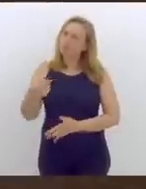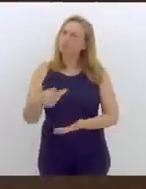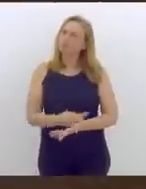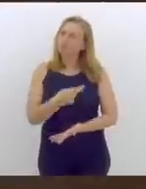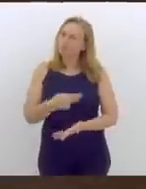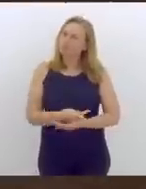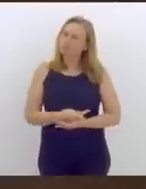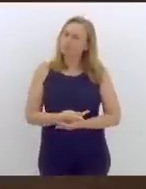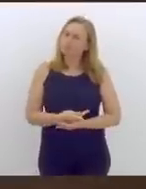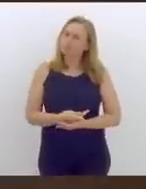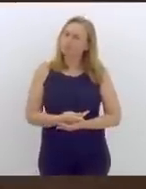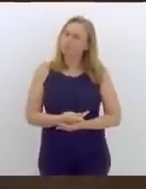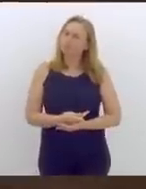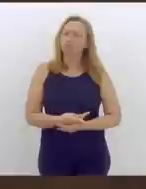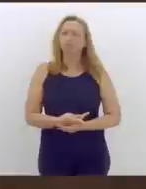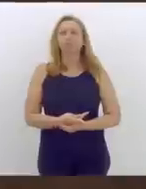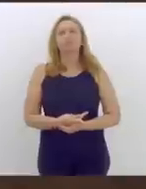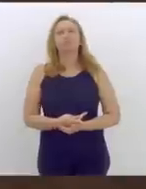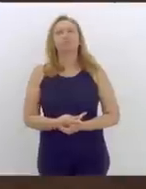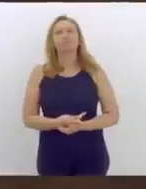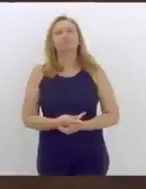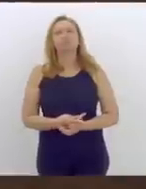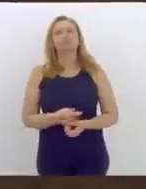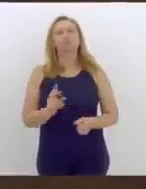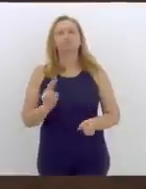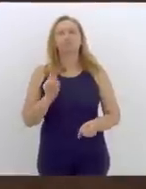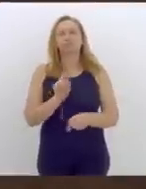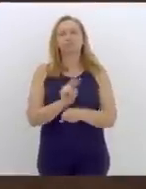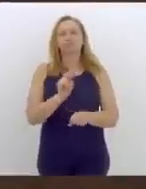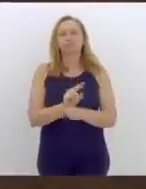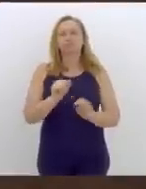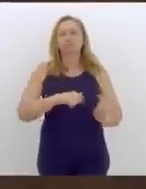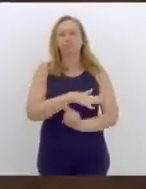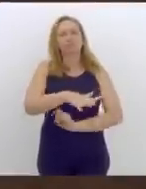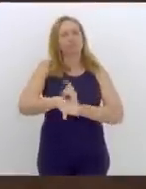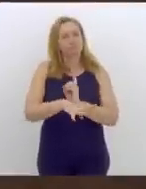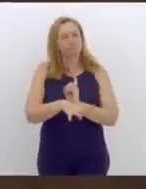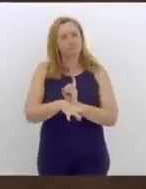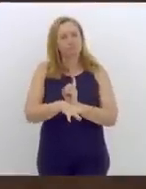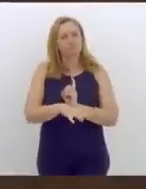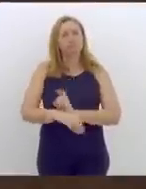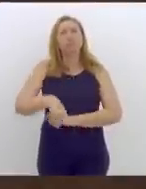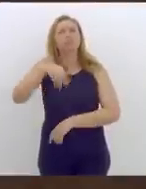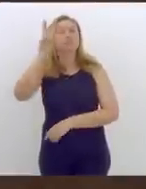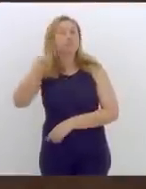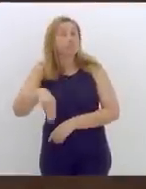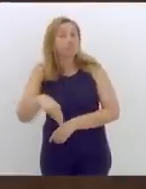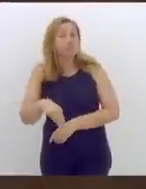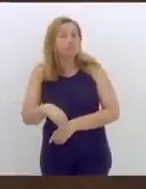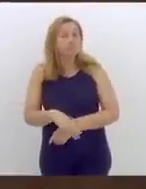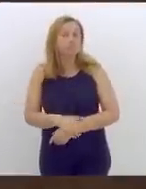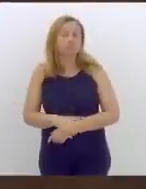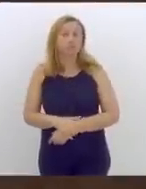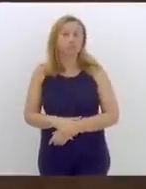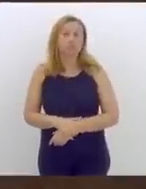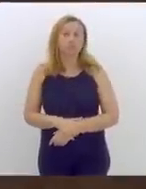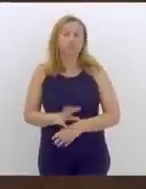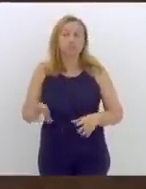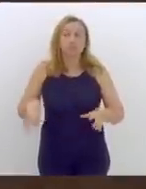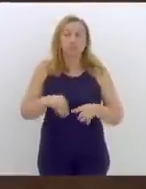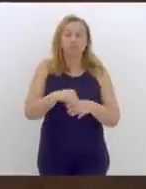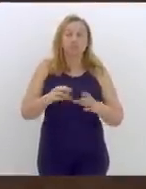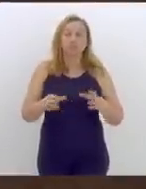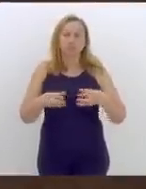como foi feito a proteção social Quem é que tá compondo essa